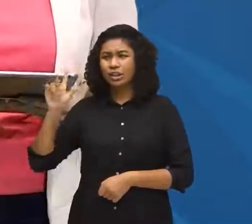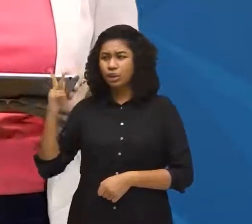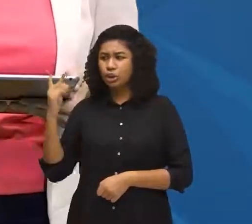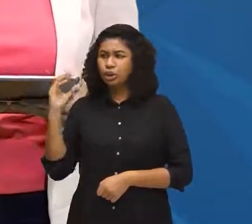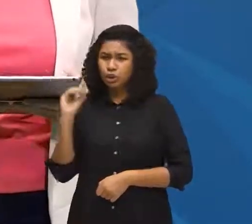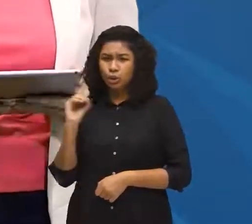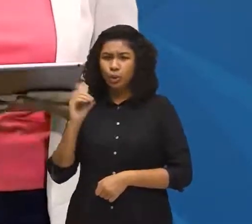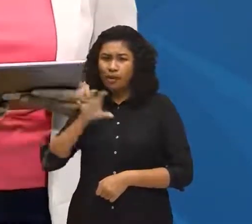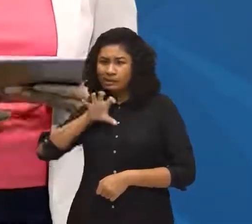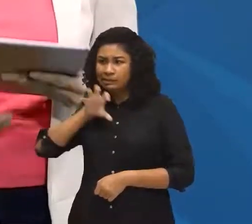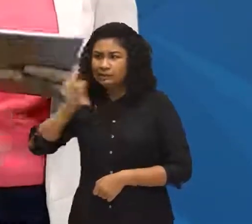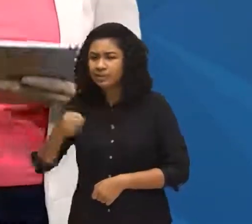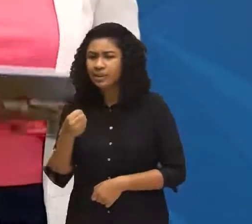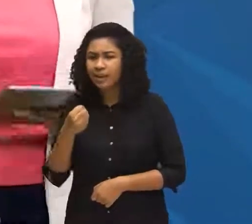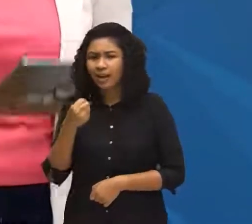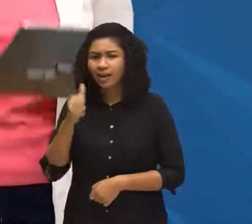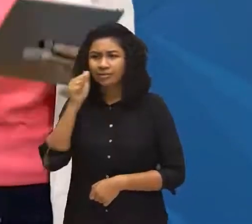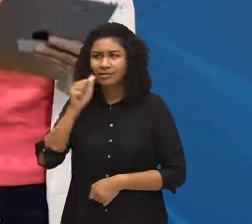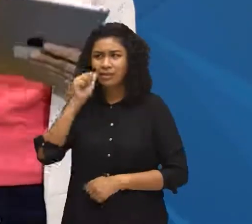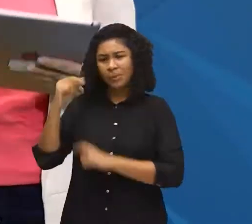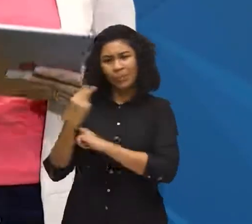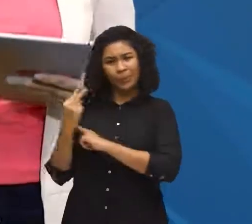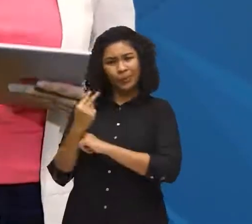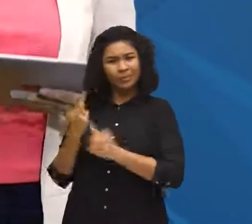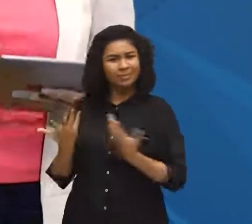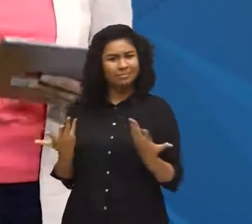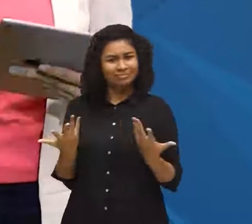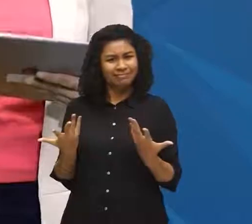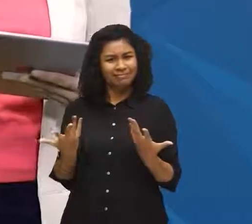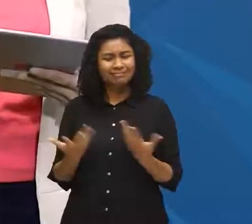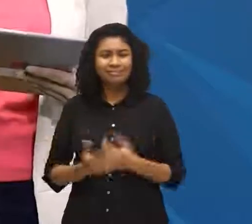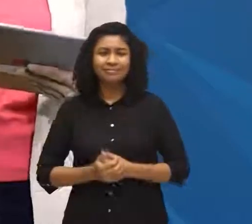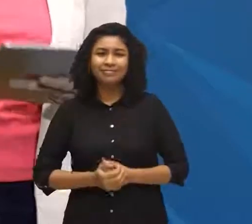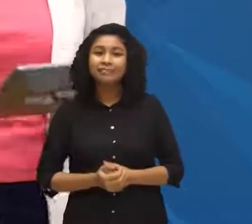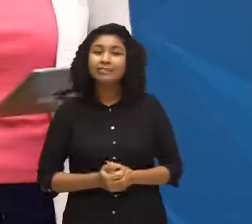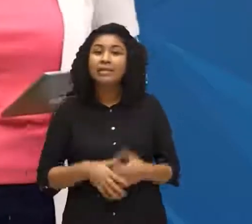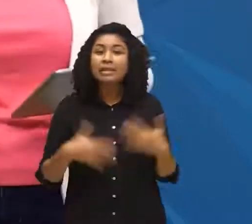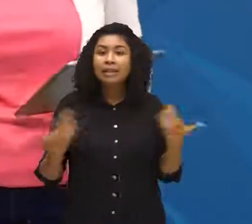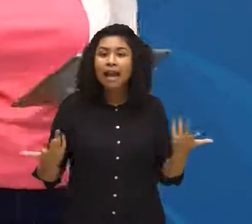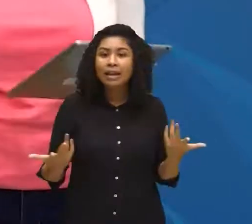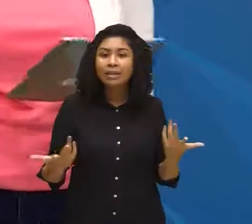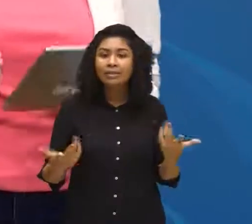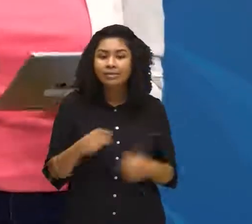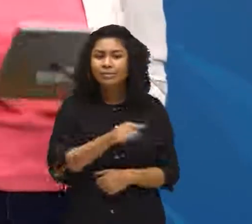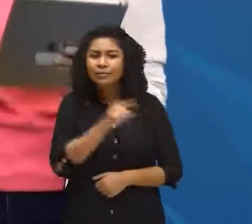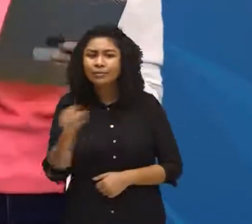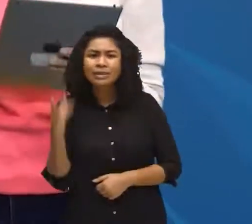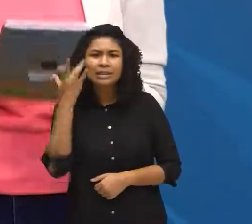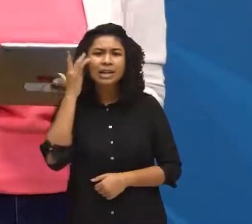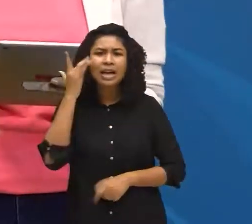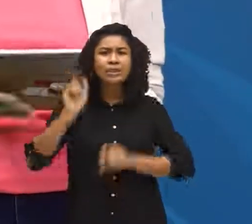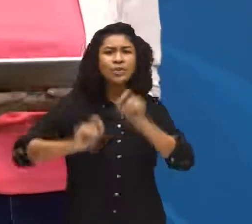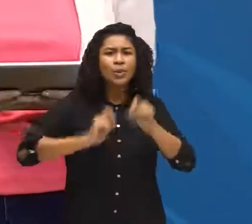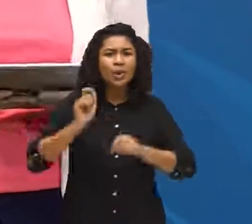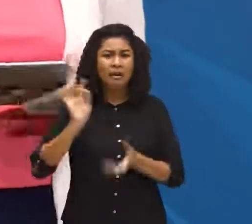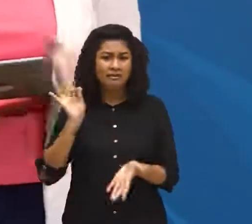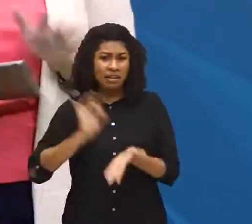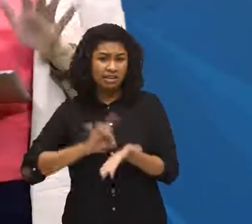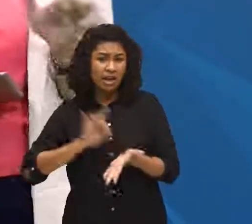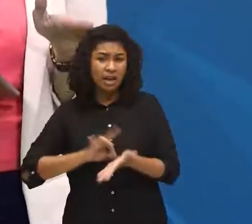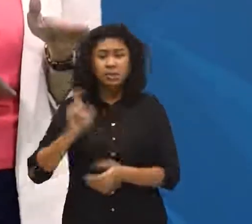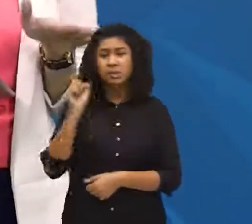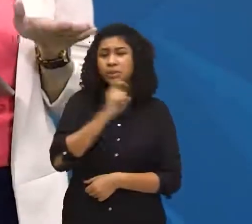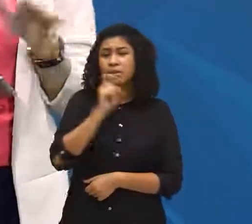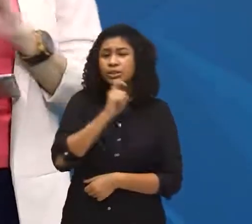sua própria dona. A gente já tem a resposta, diretora. O que a galera acha? Será que isso é fato ou isso é fake?